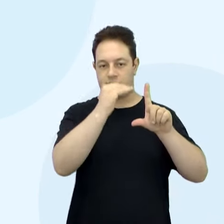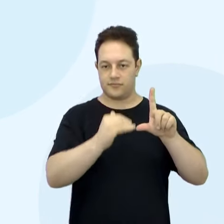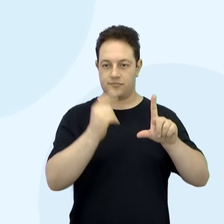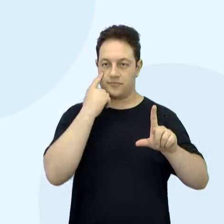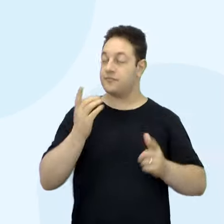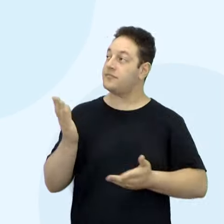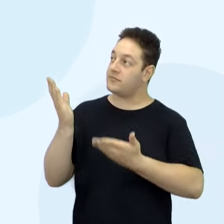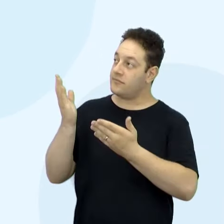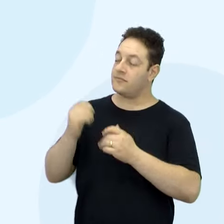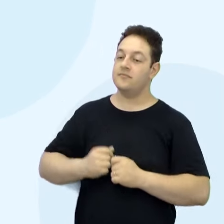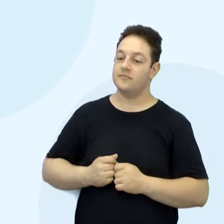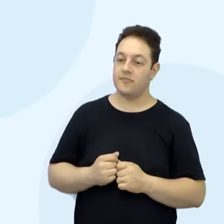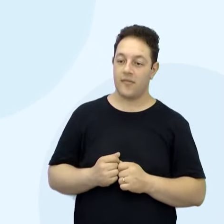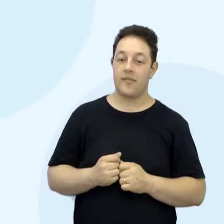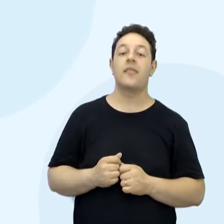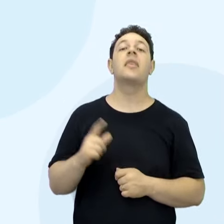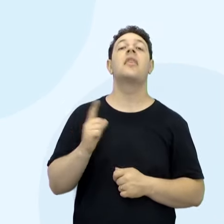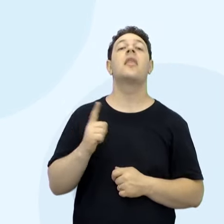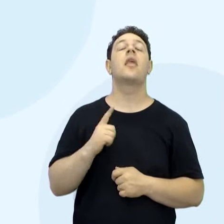No nosso material,